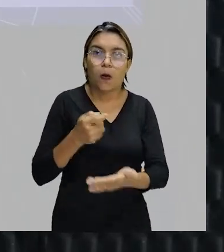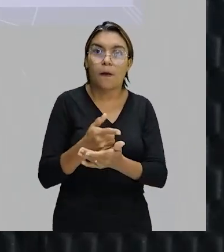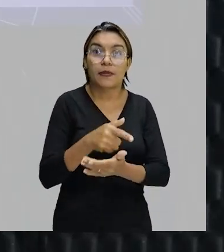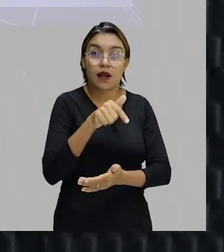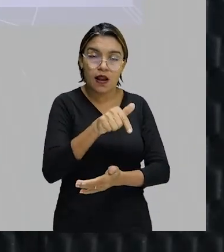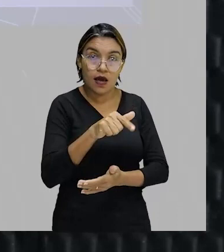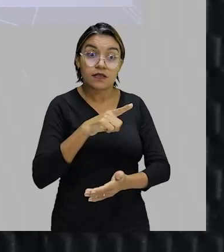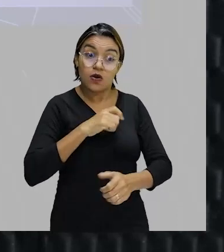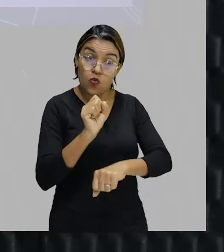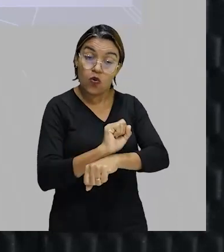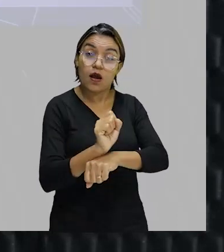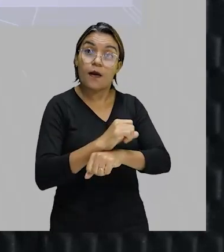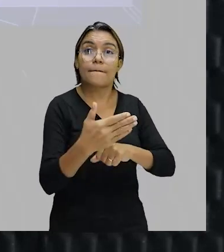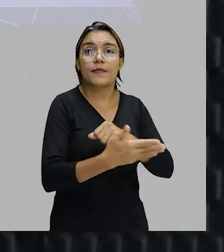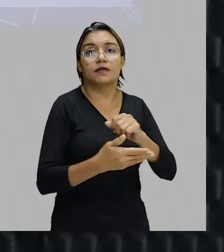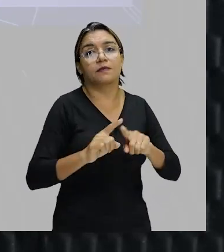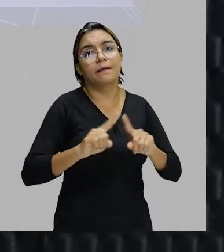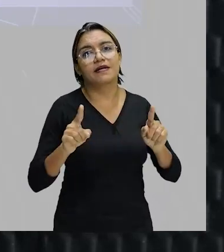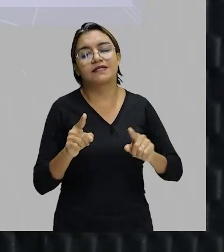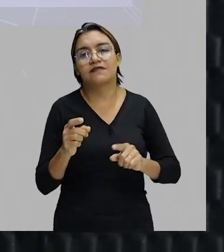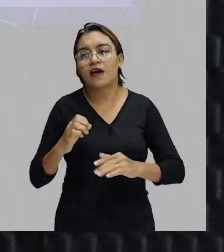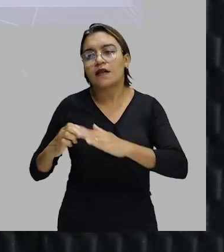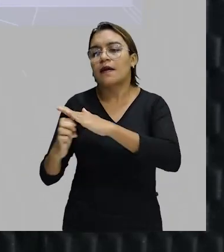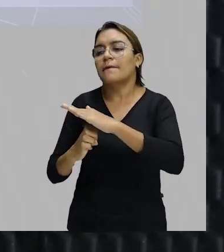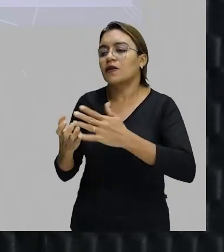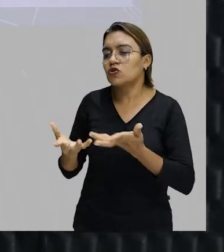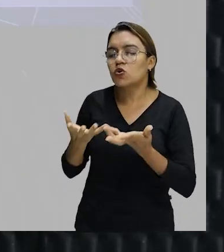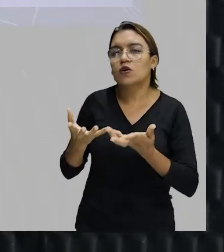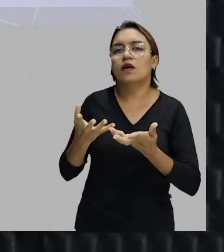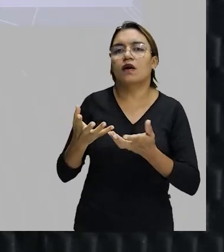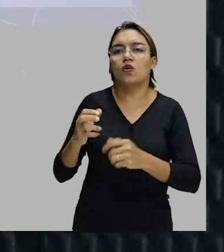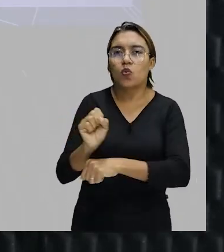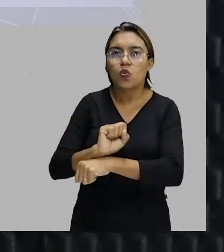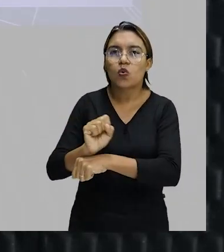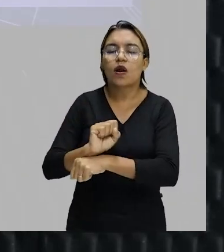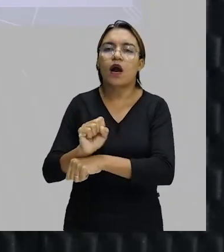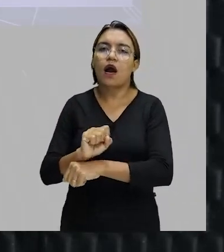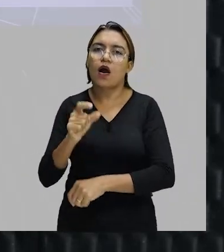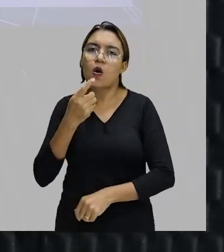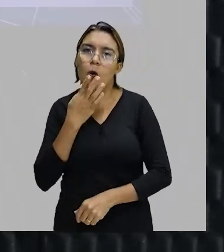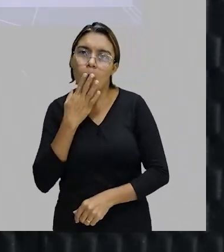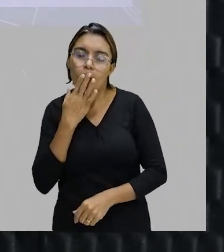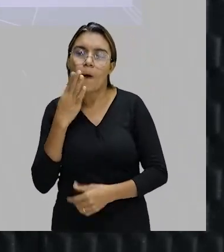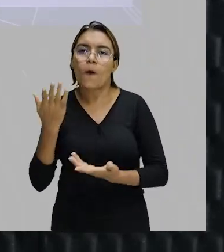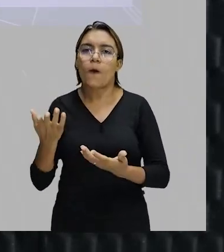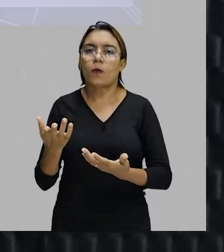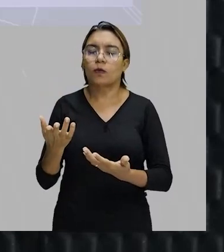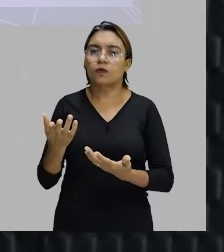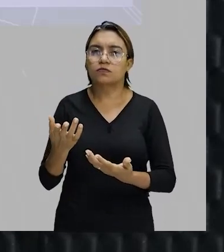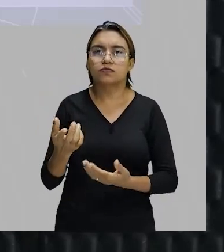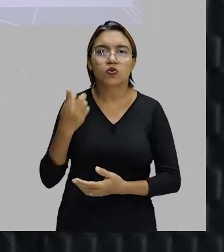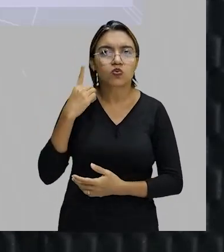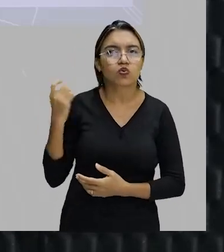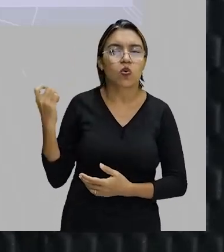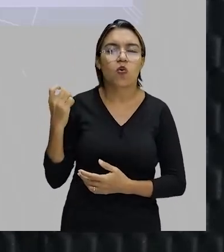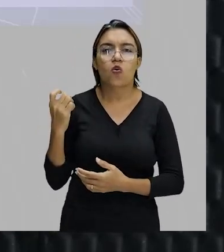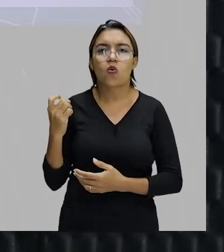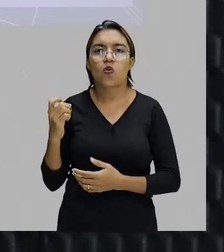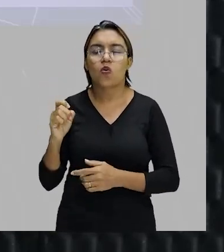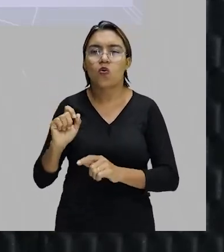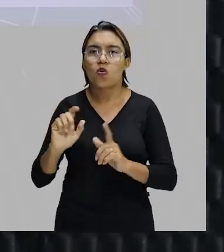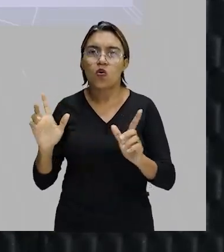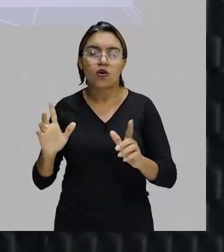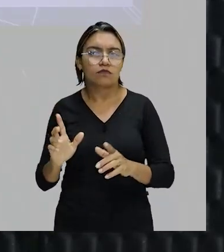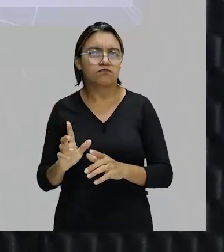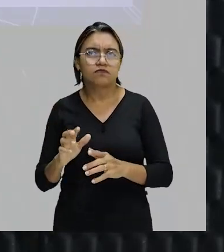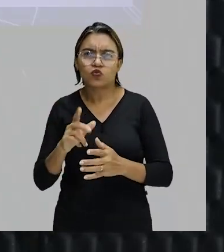ó, tá aqui o carro básico. Mas se tu for, por exemplo, na empresa, olha, eu quero o carro assim, eu quero essa cor específica, eu quero ele com som, eu quero fumê, eu quero farol